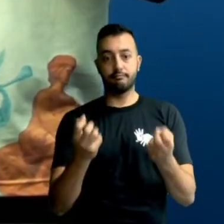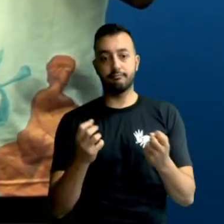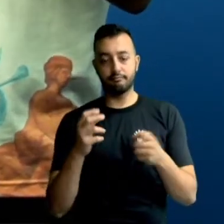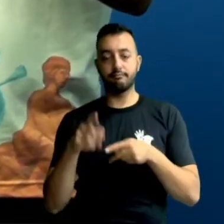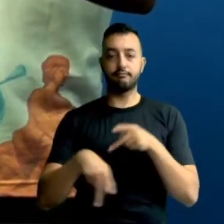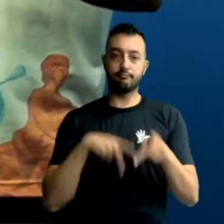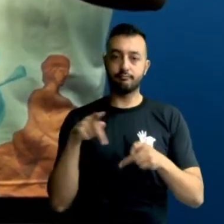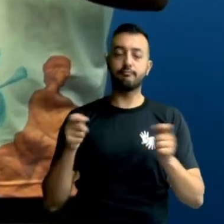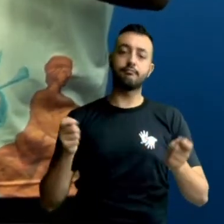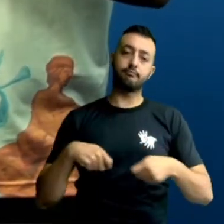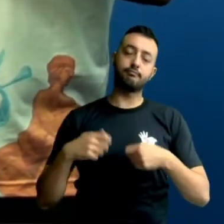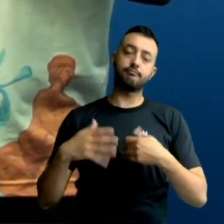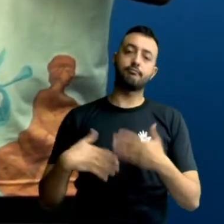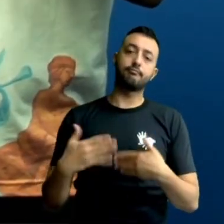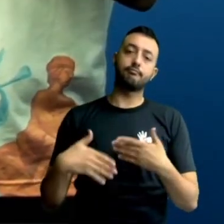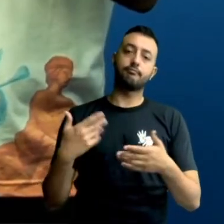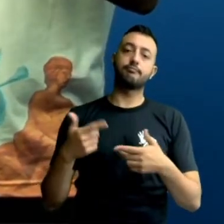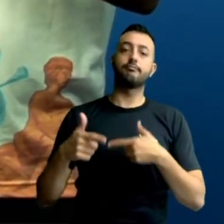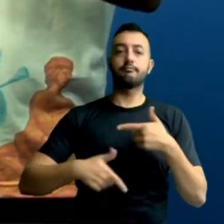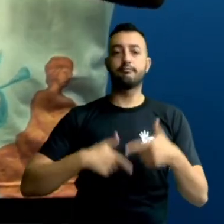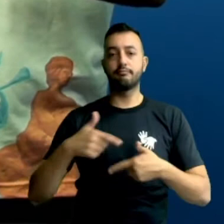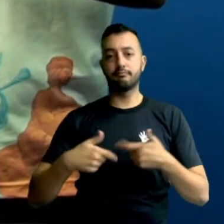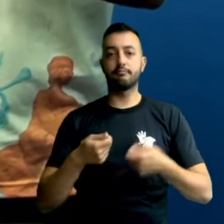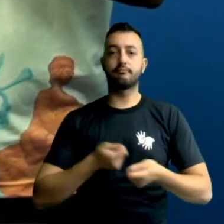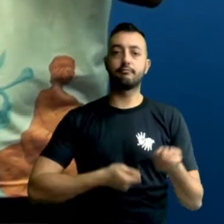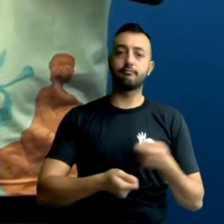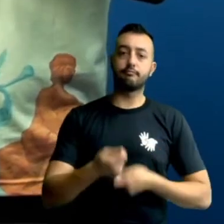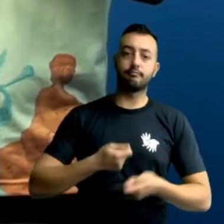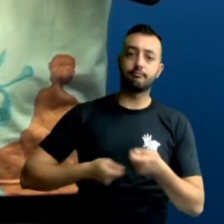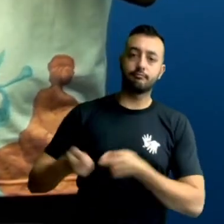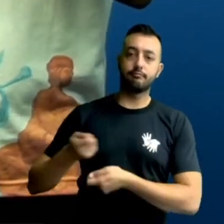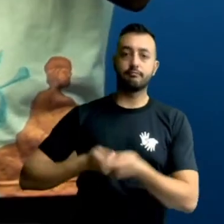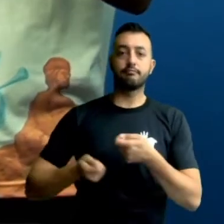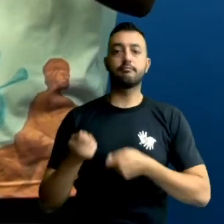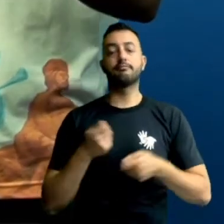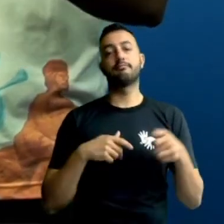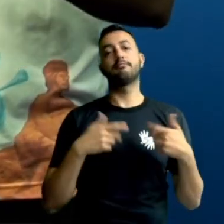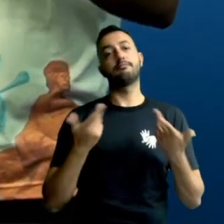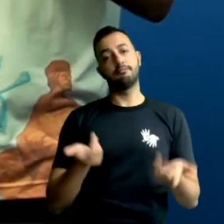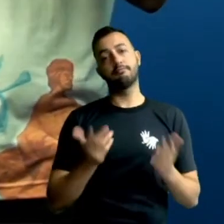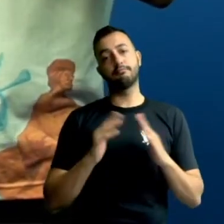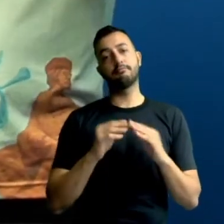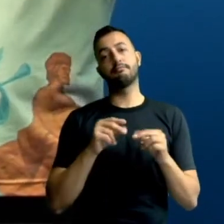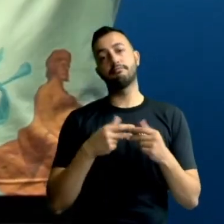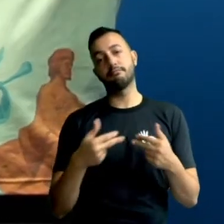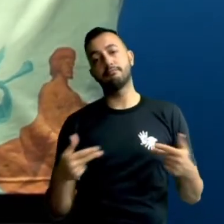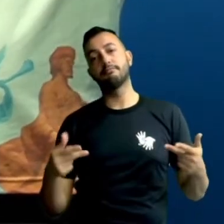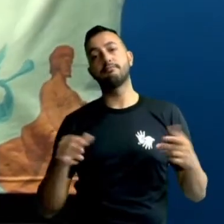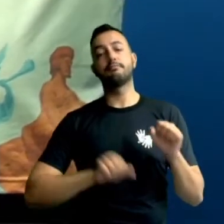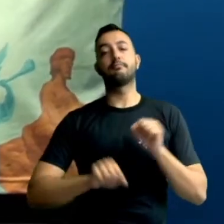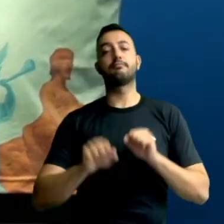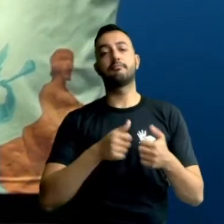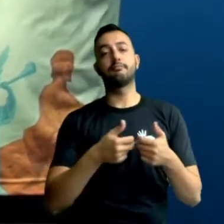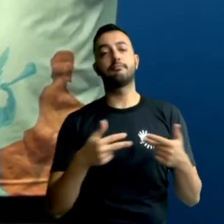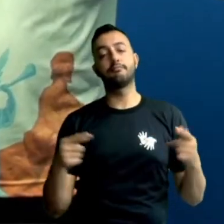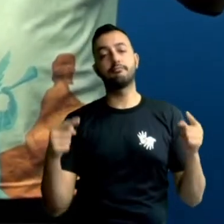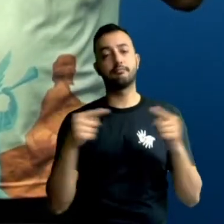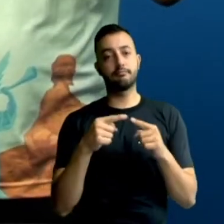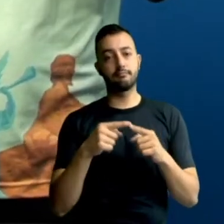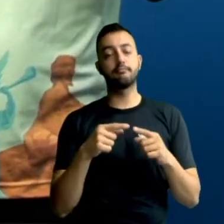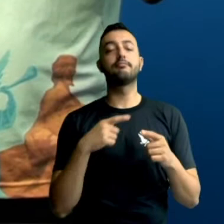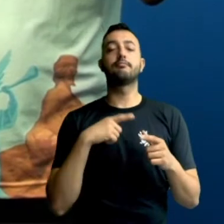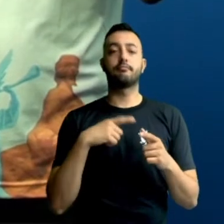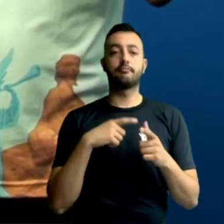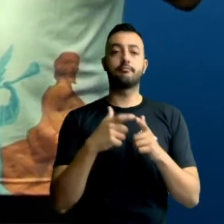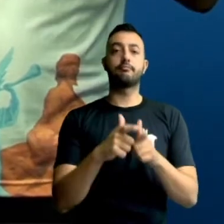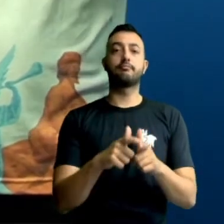conseguia desenvolver as suas atividades econômicas, né, as suas atividades domésticas. Então, por conta disso, né, existe um